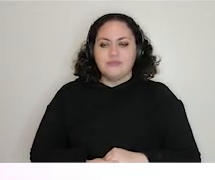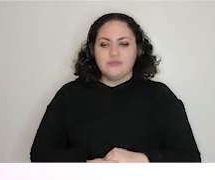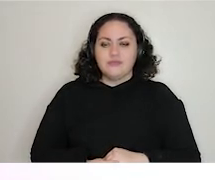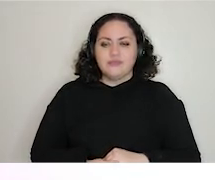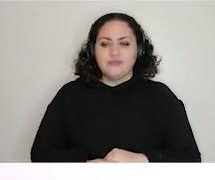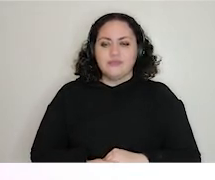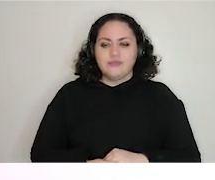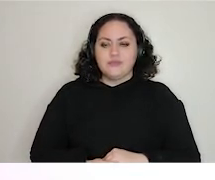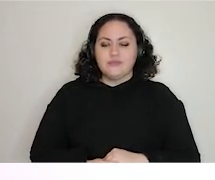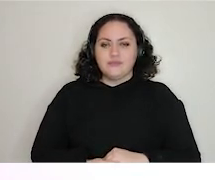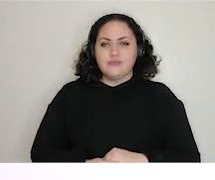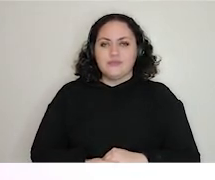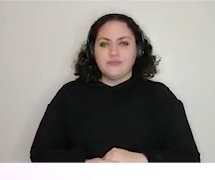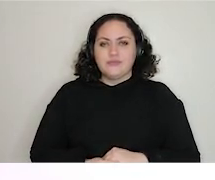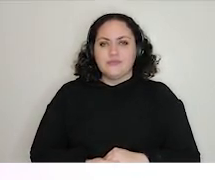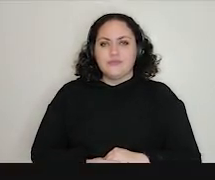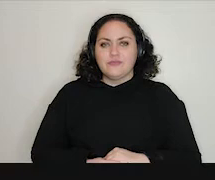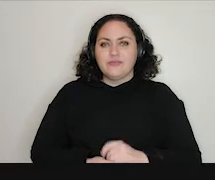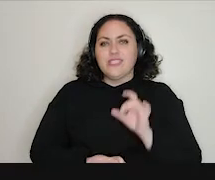Só para mim conseguir estar